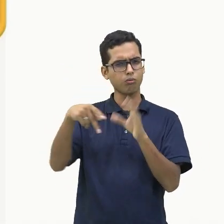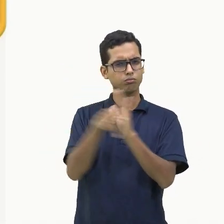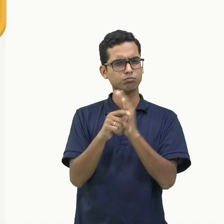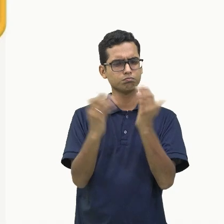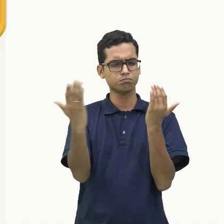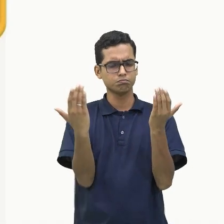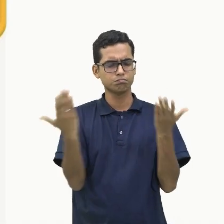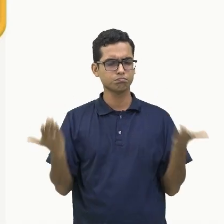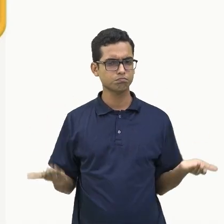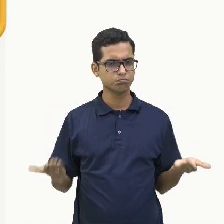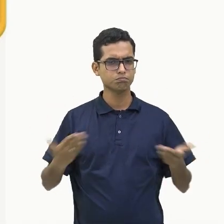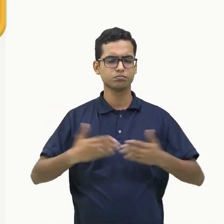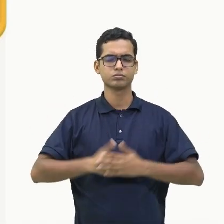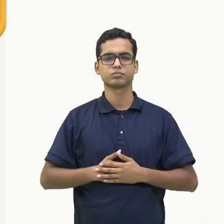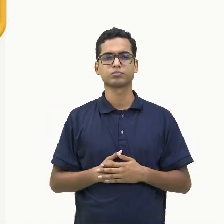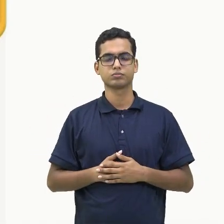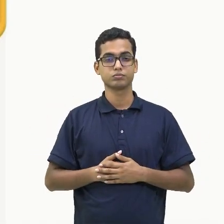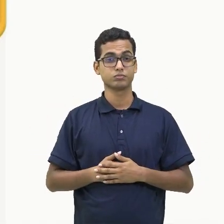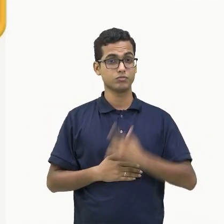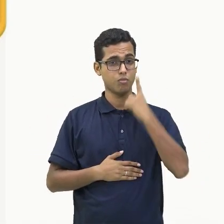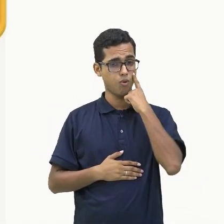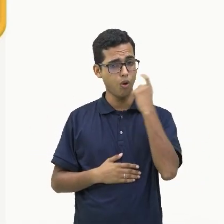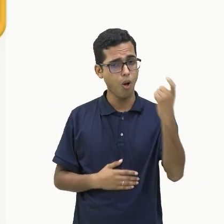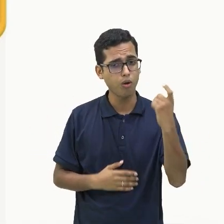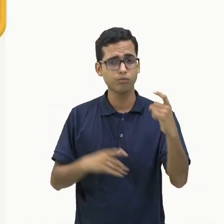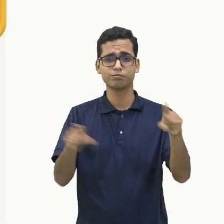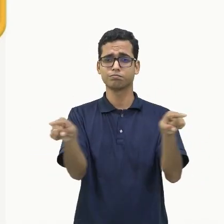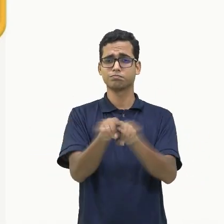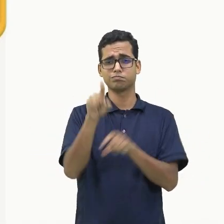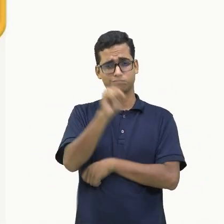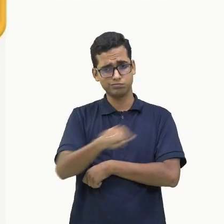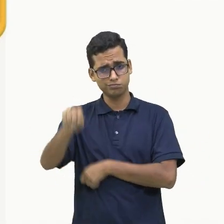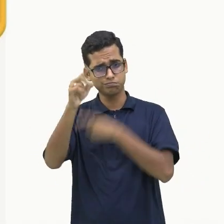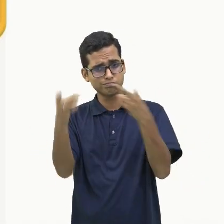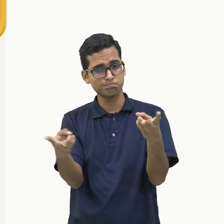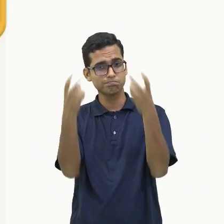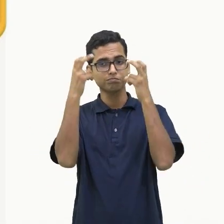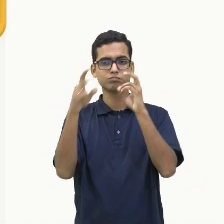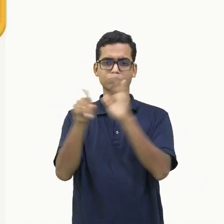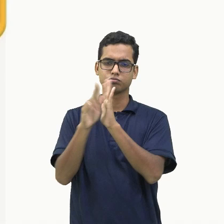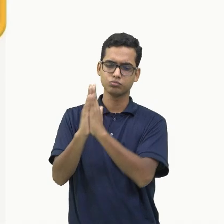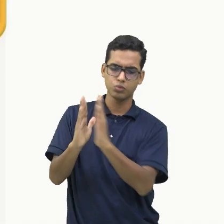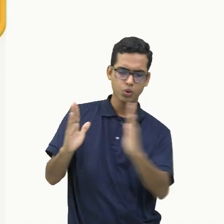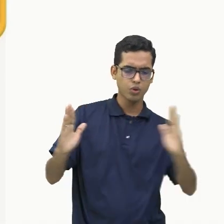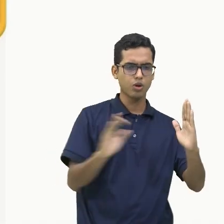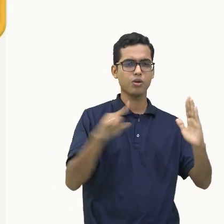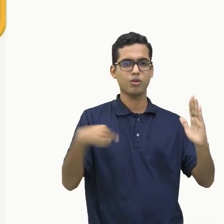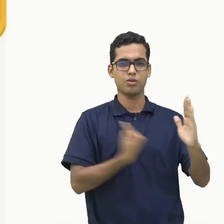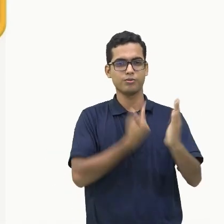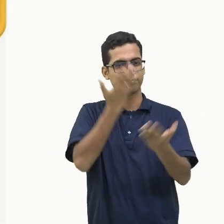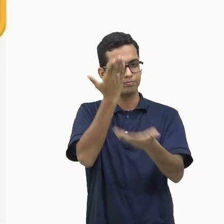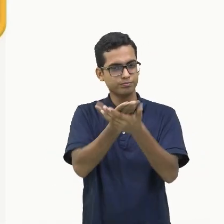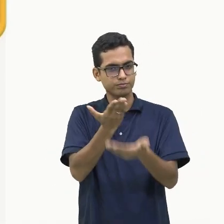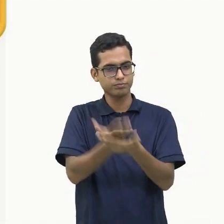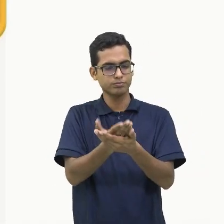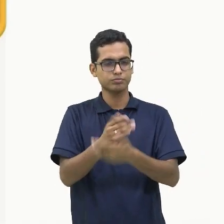é bem interessante, não sei se vocês perceberam durante a nossa aula, que foi